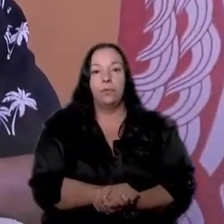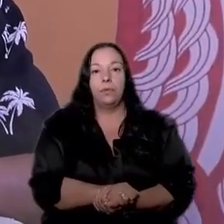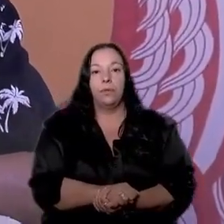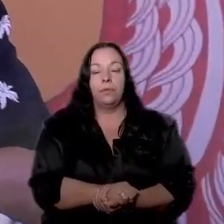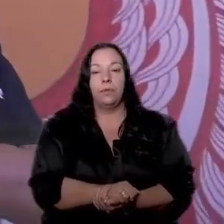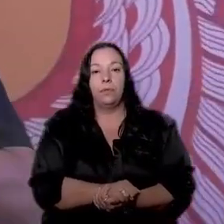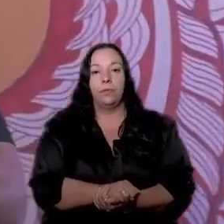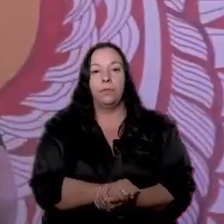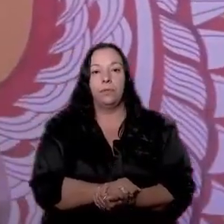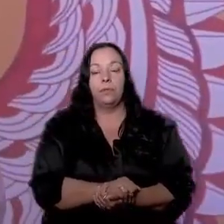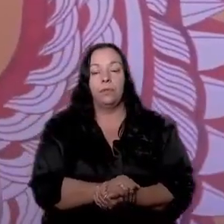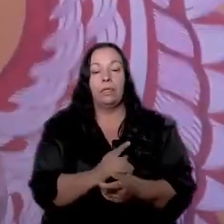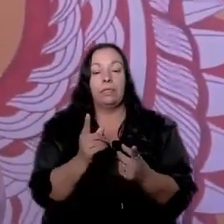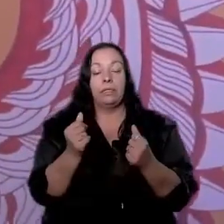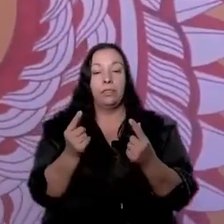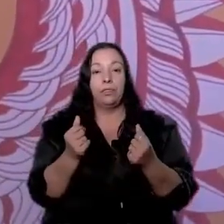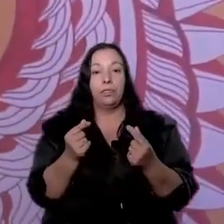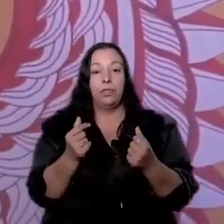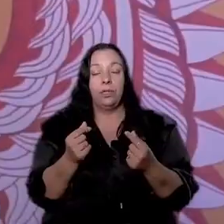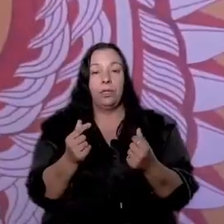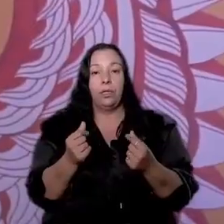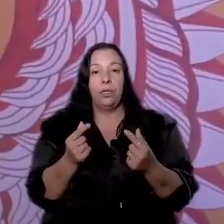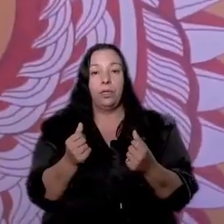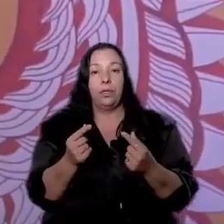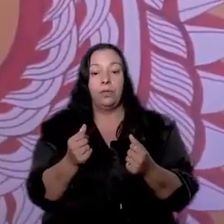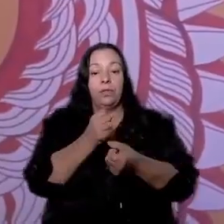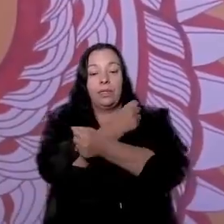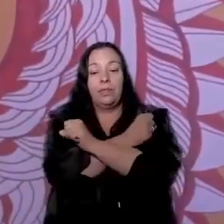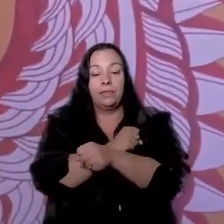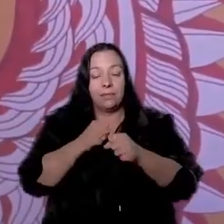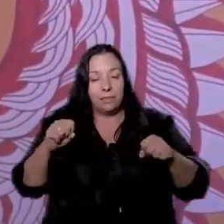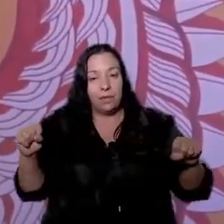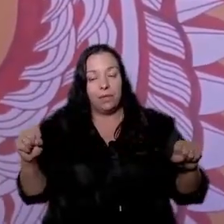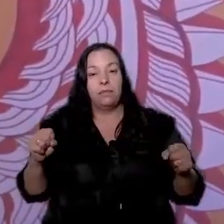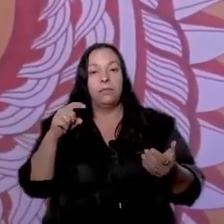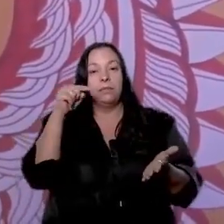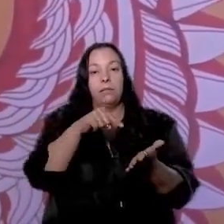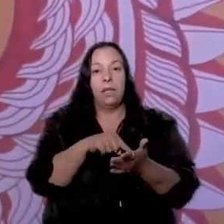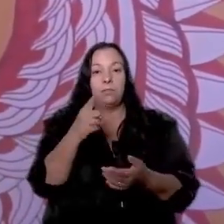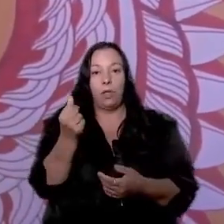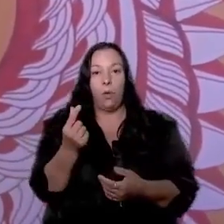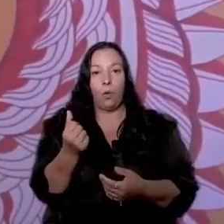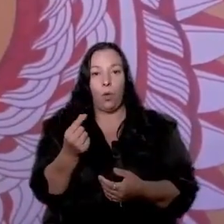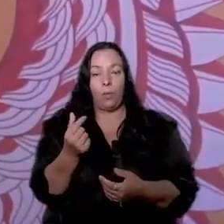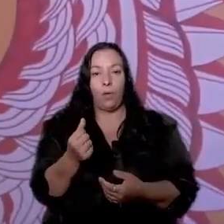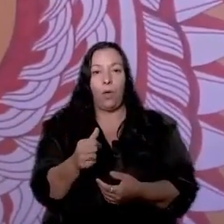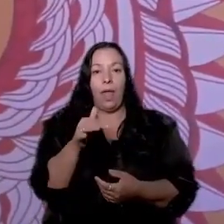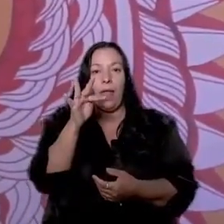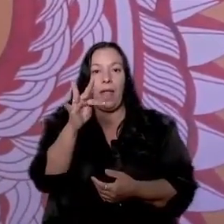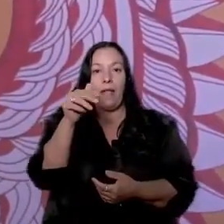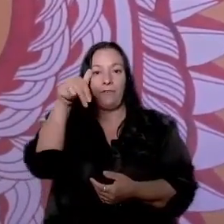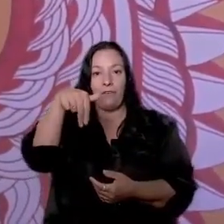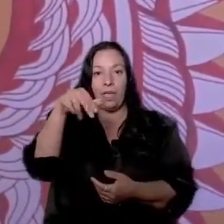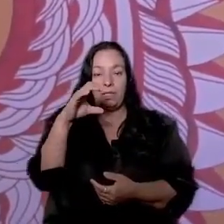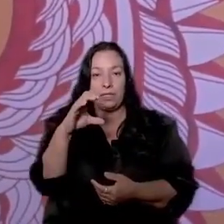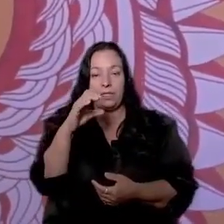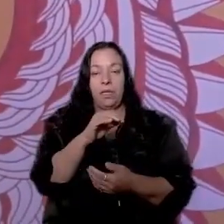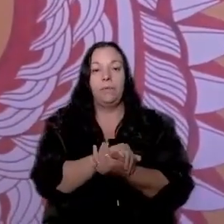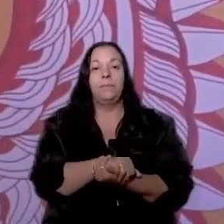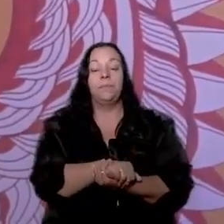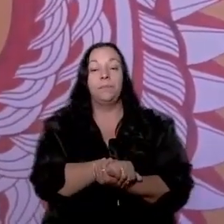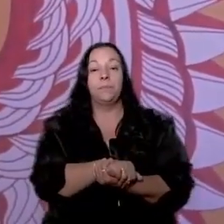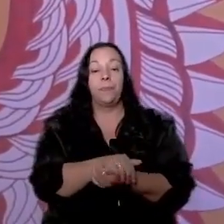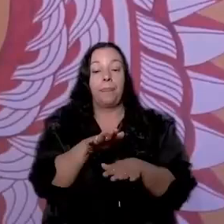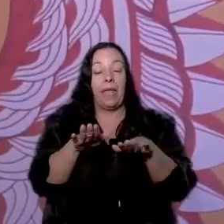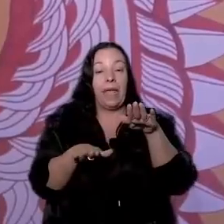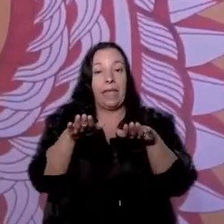expectativa de que esse dinheiro estivesse concentrado nestes grandes centros econômicos. E o FNC, o Fundo Nacional de Cultura, deveria fazer o papel